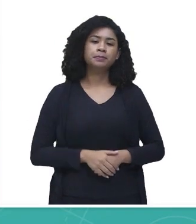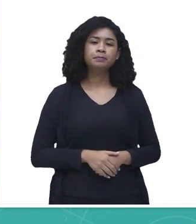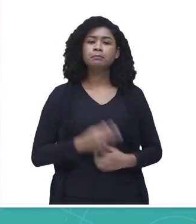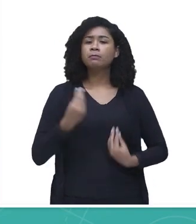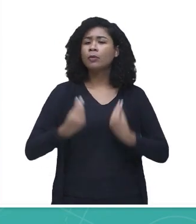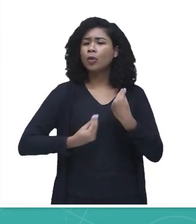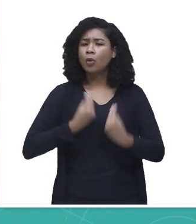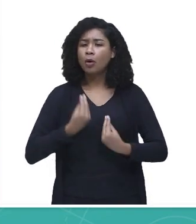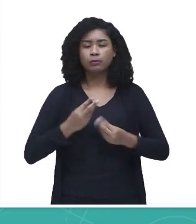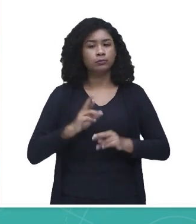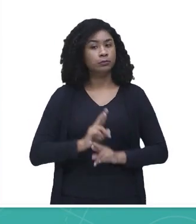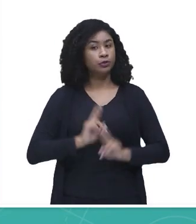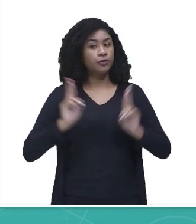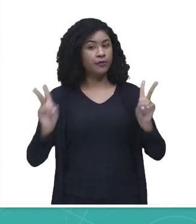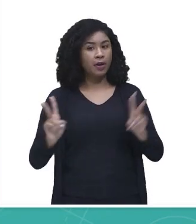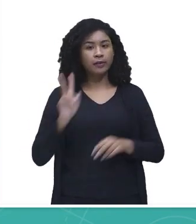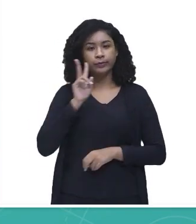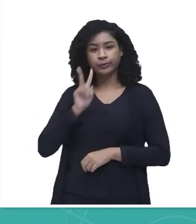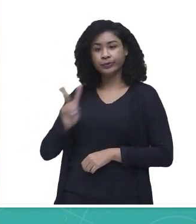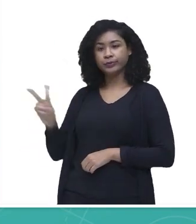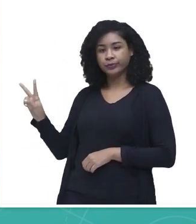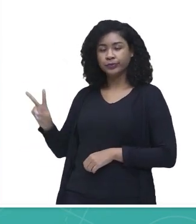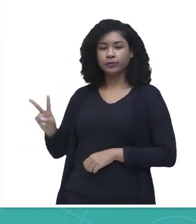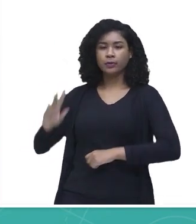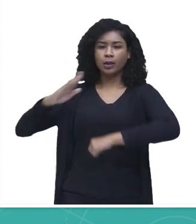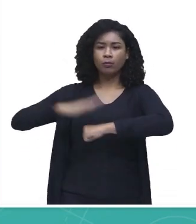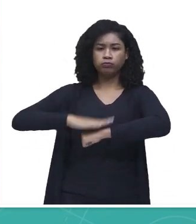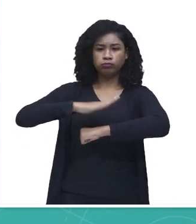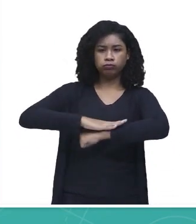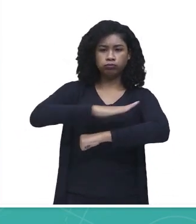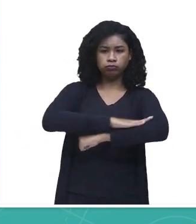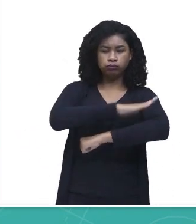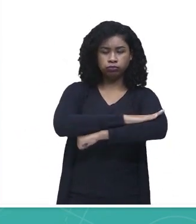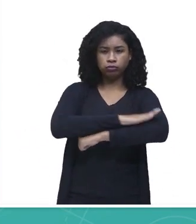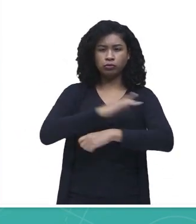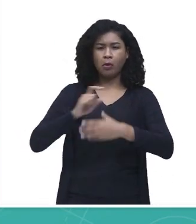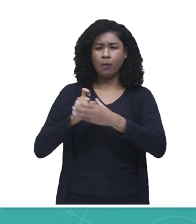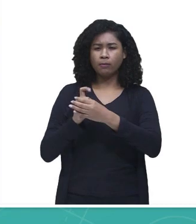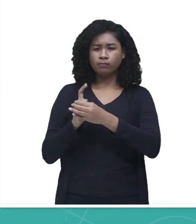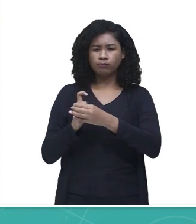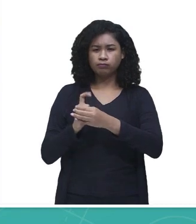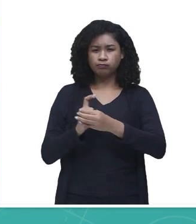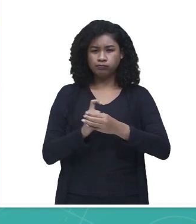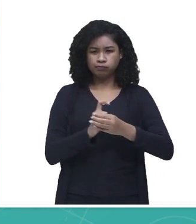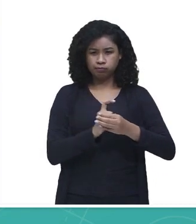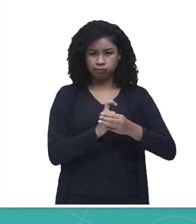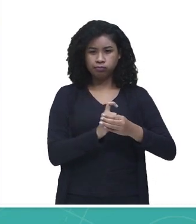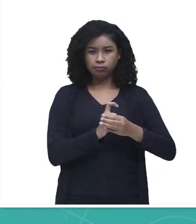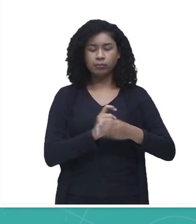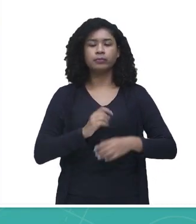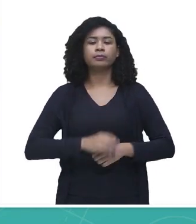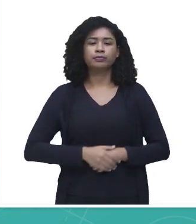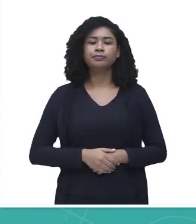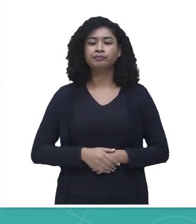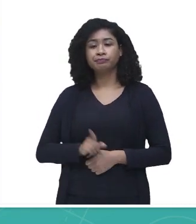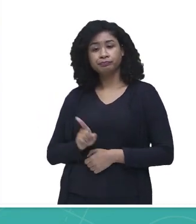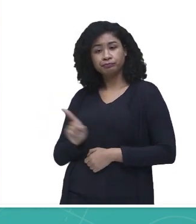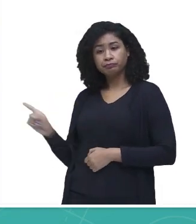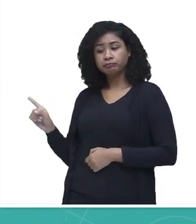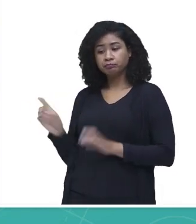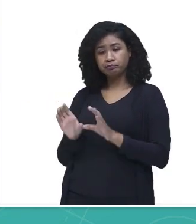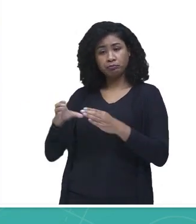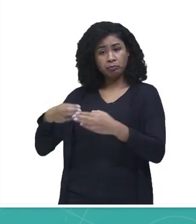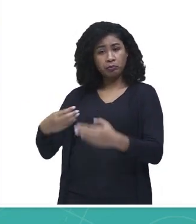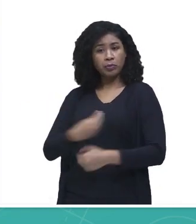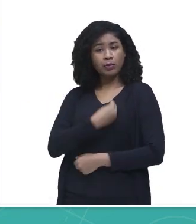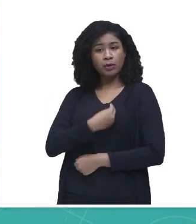olha, o sapo e as minhocas. No caso aqui desses seres vivos, né, o sapinho,